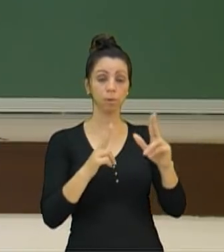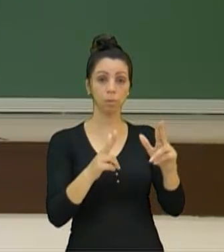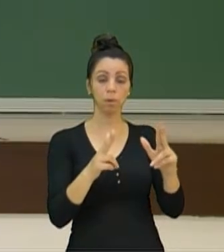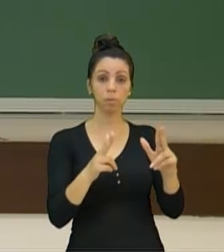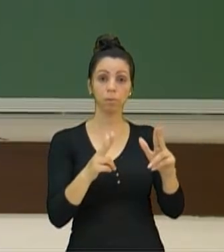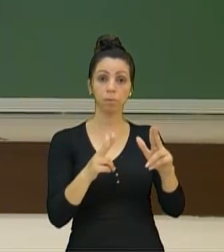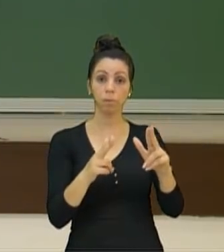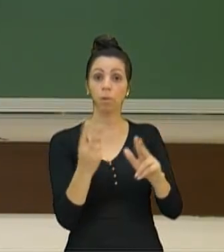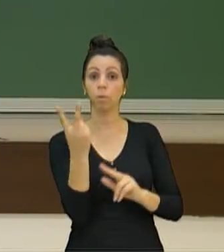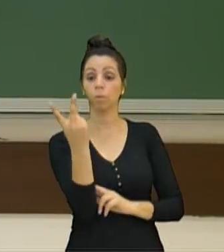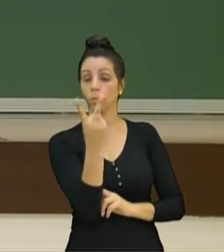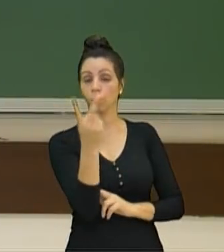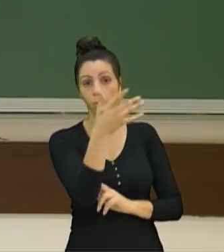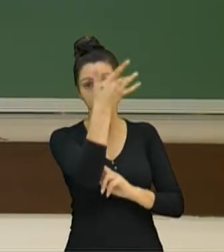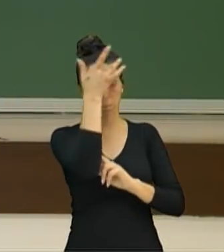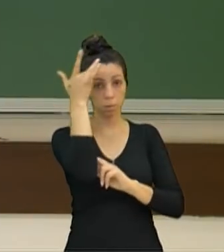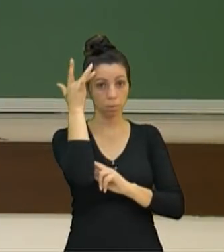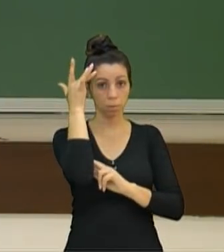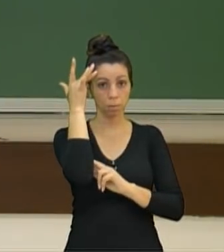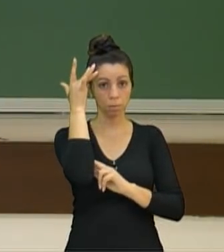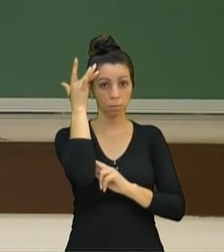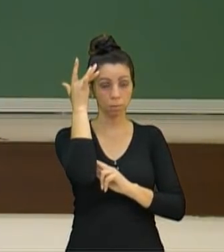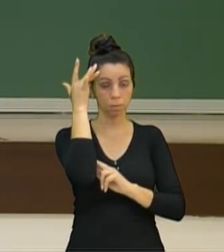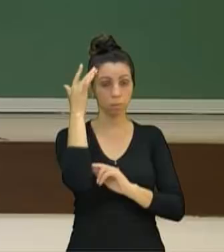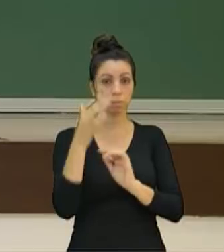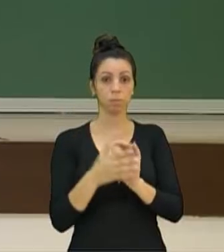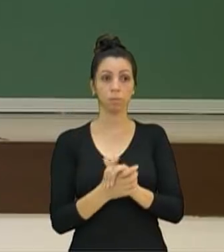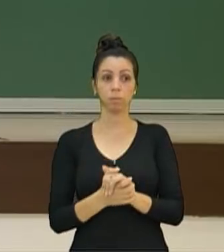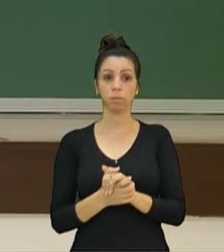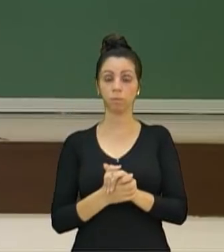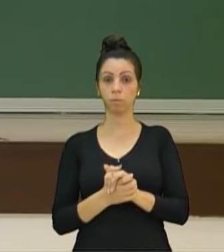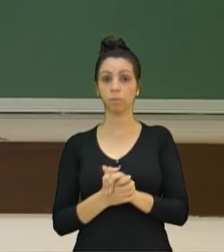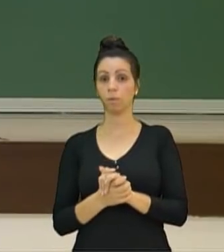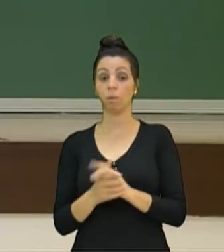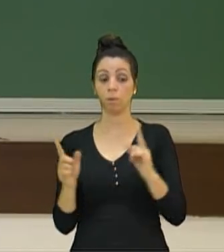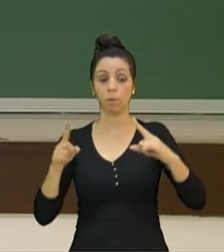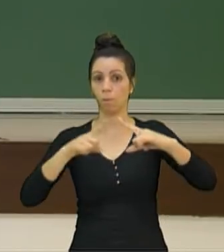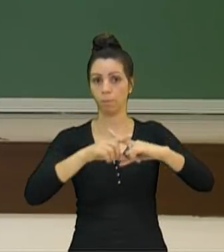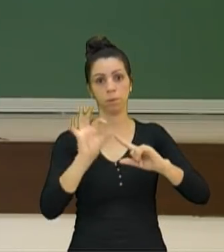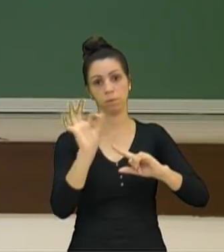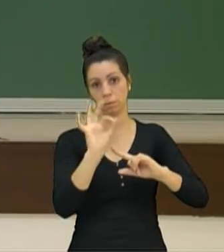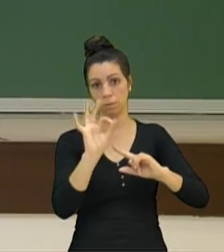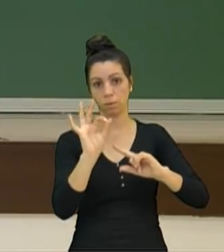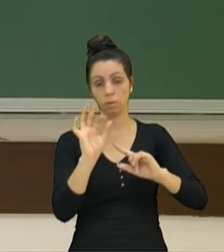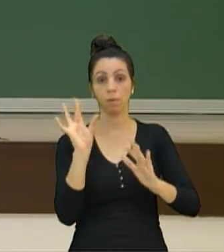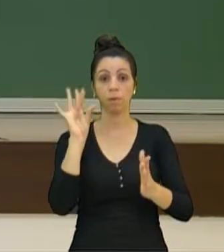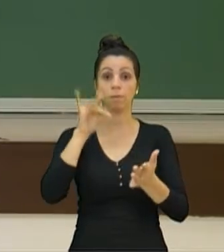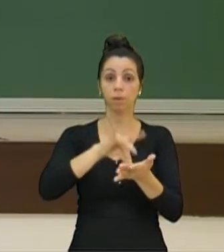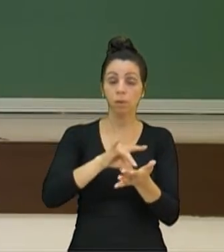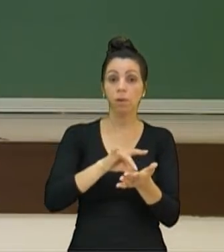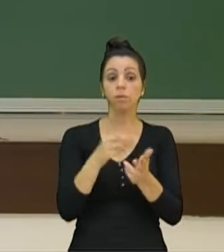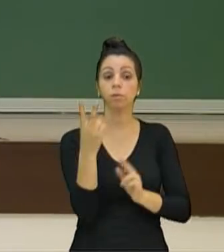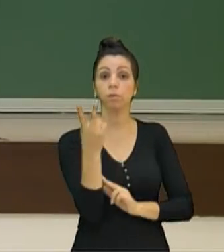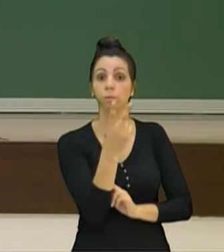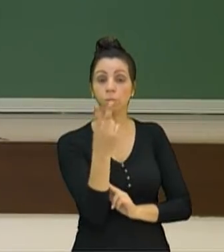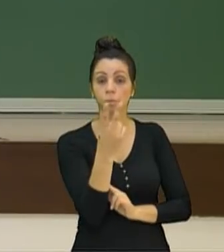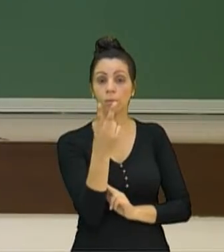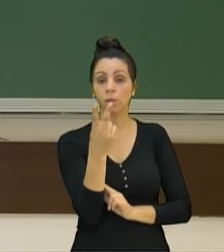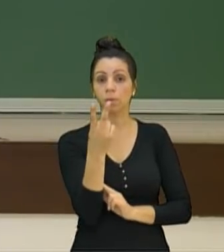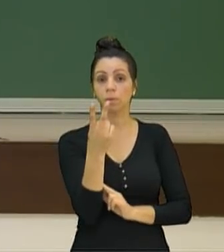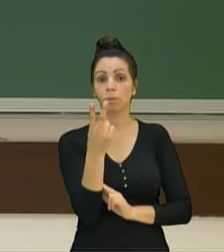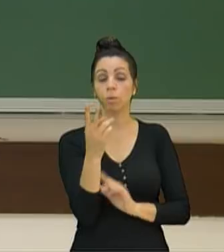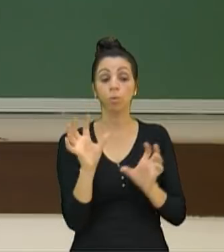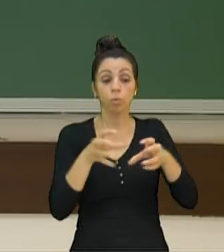isso em 2, mas não que um está competindo com o outro. Na verdade, eles são uma dupla, como se fossem uma